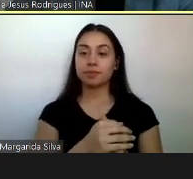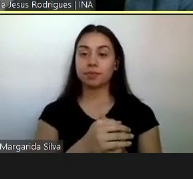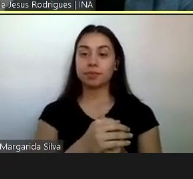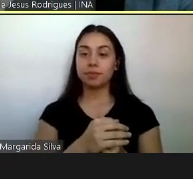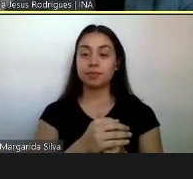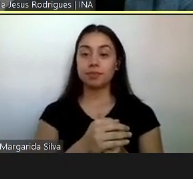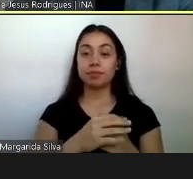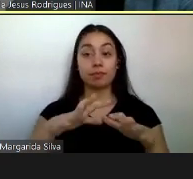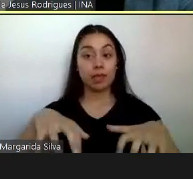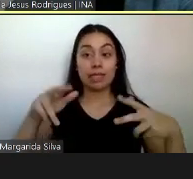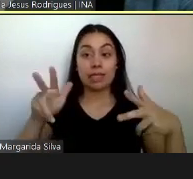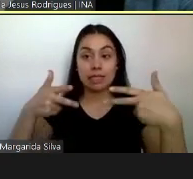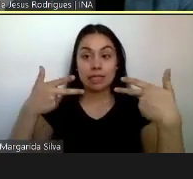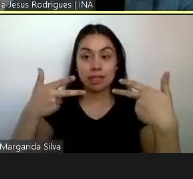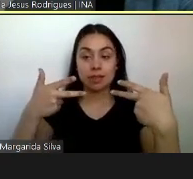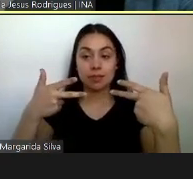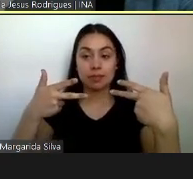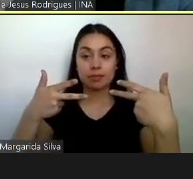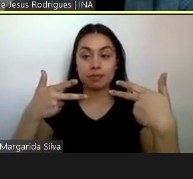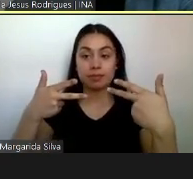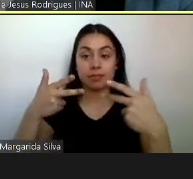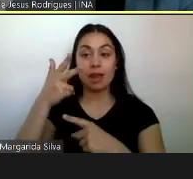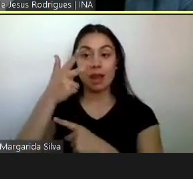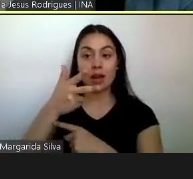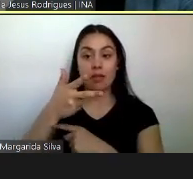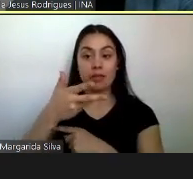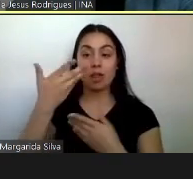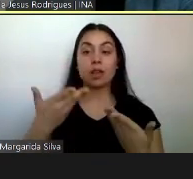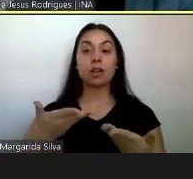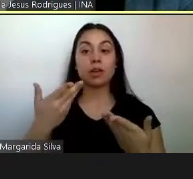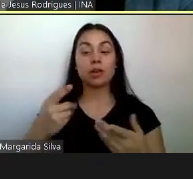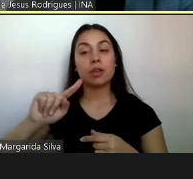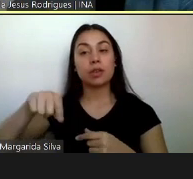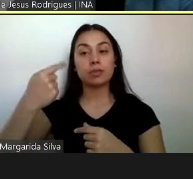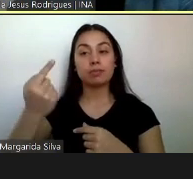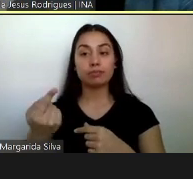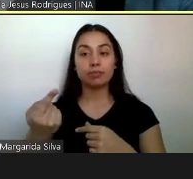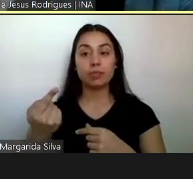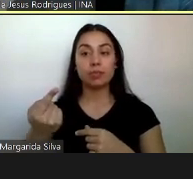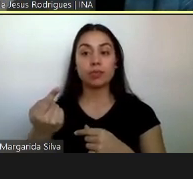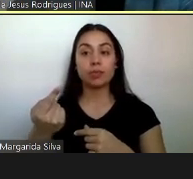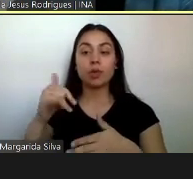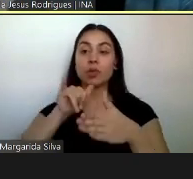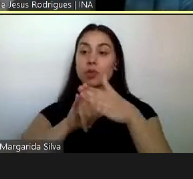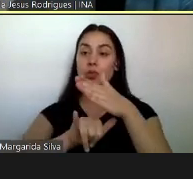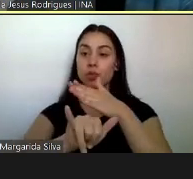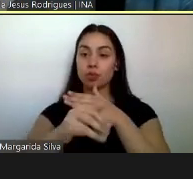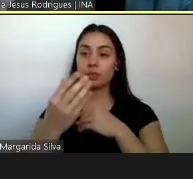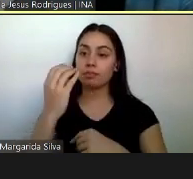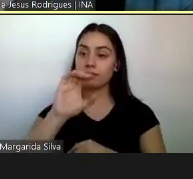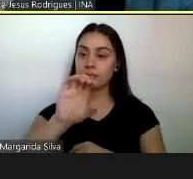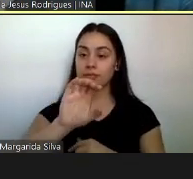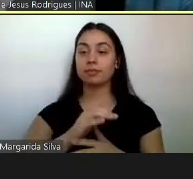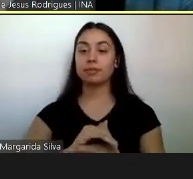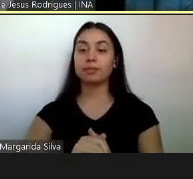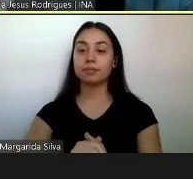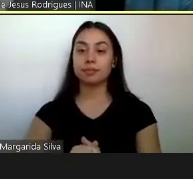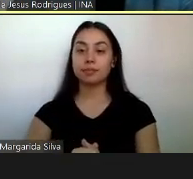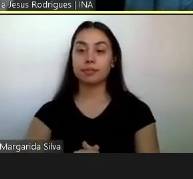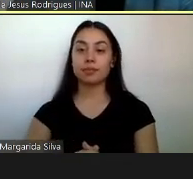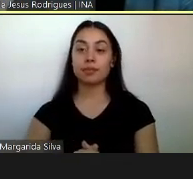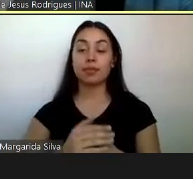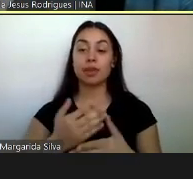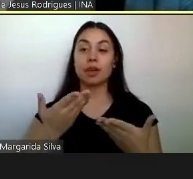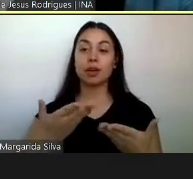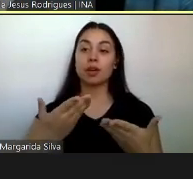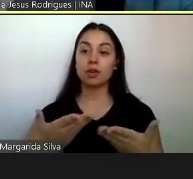ser gravada e será transmitida em direto, em streaming, no nosso canal do YouTube. Nós estamos a